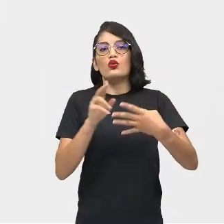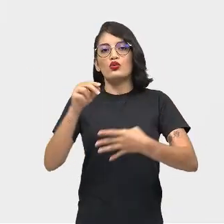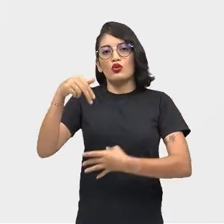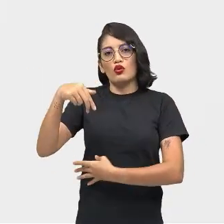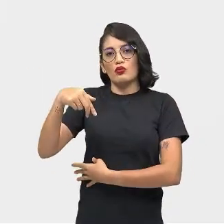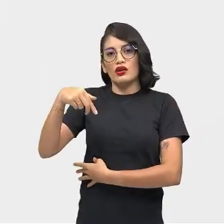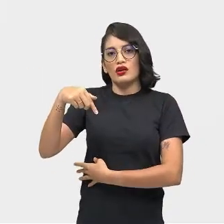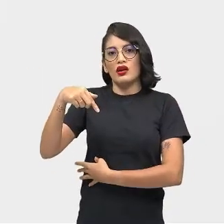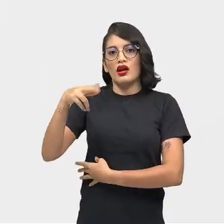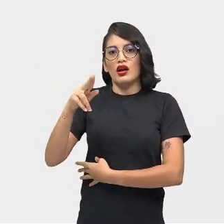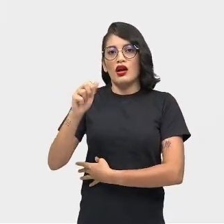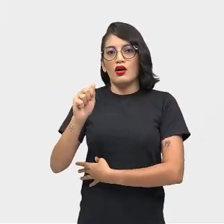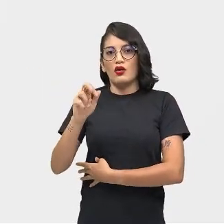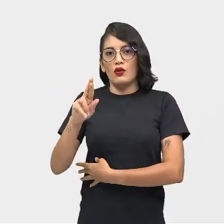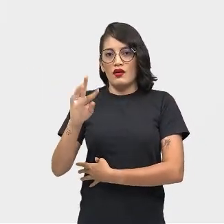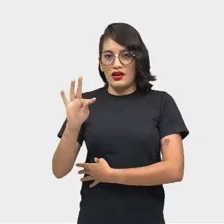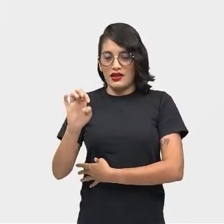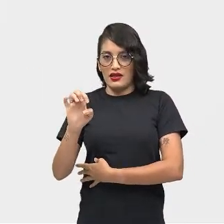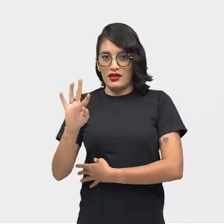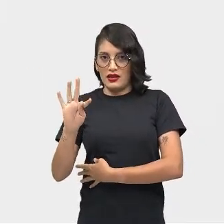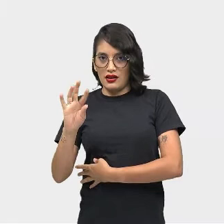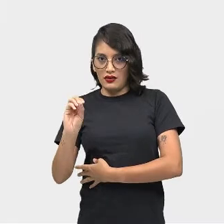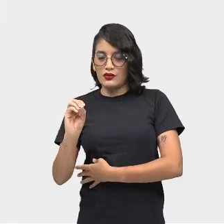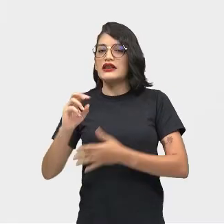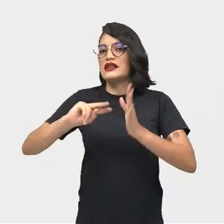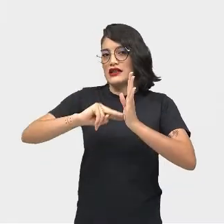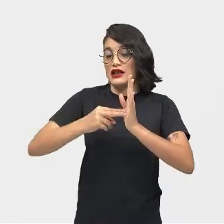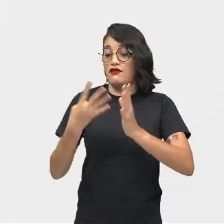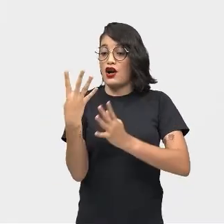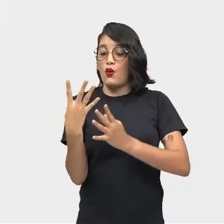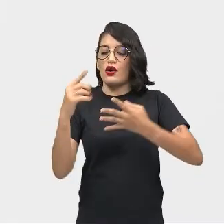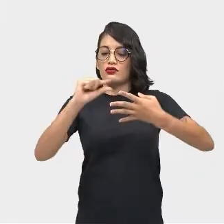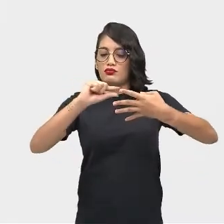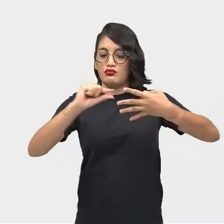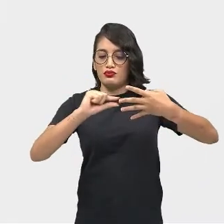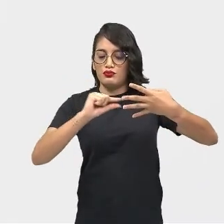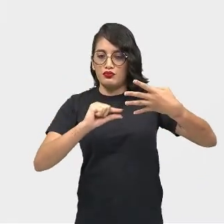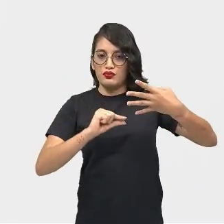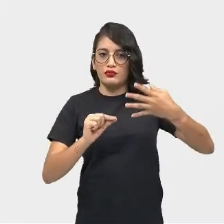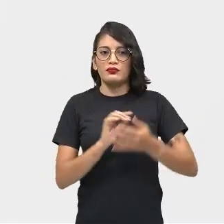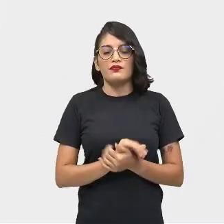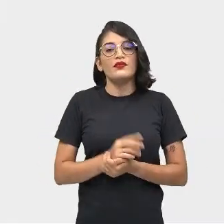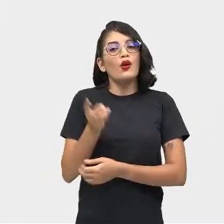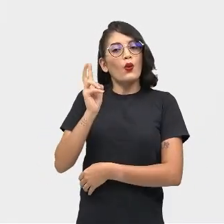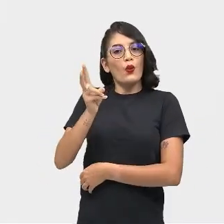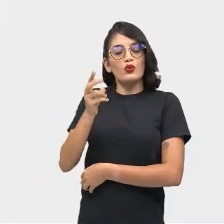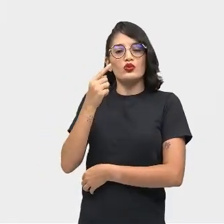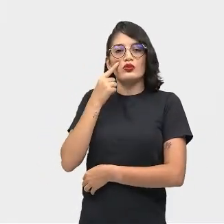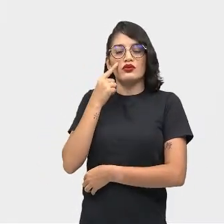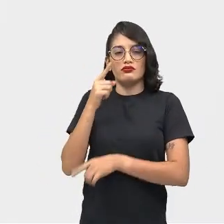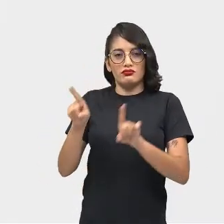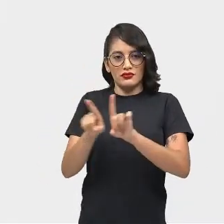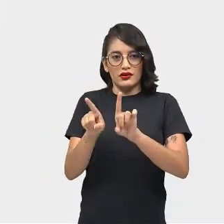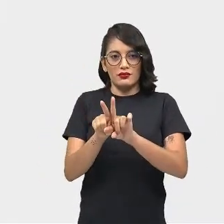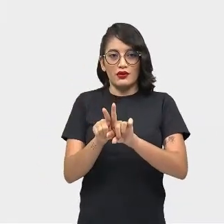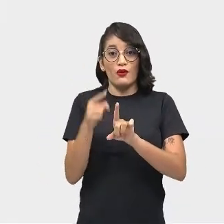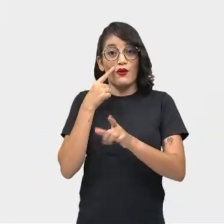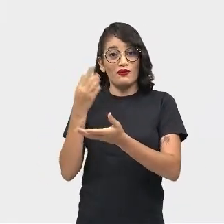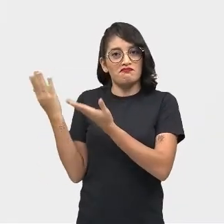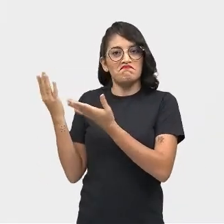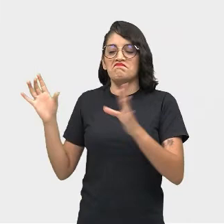tá bom, meus amados? Quarteto, 4 versos. Nós temos também, seguindo aqui, aqui pronto